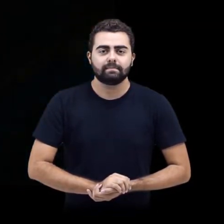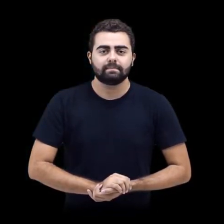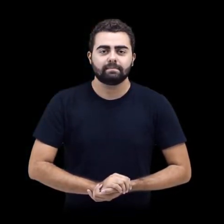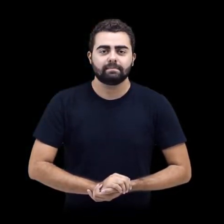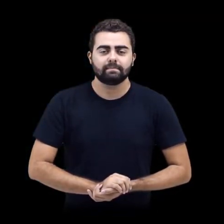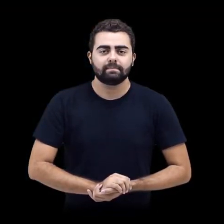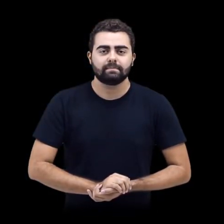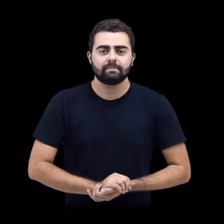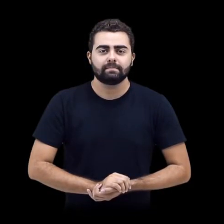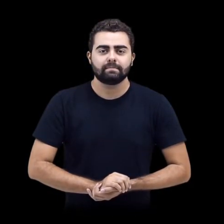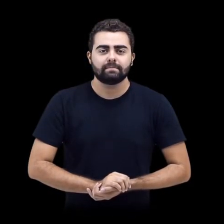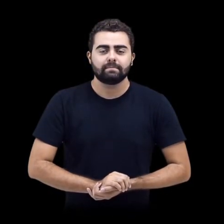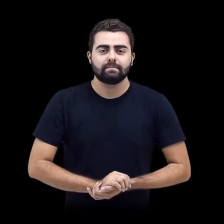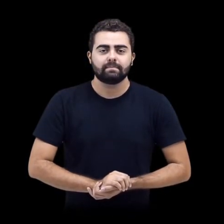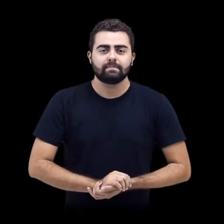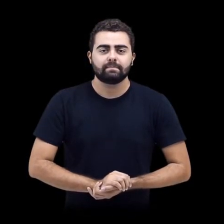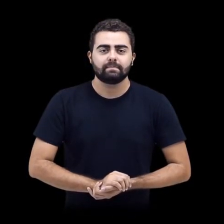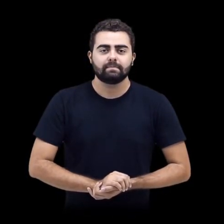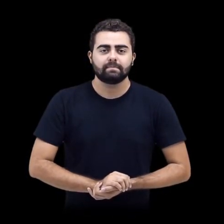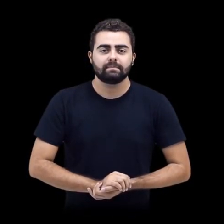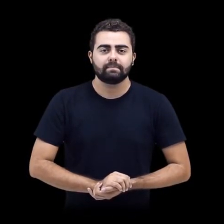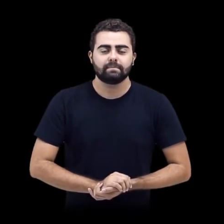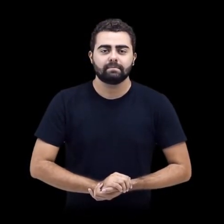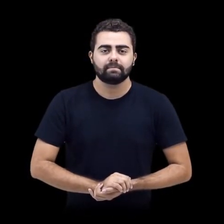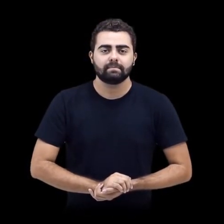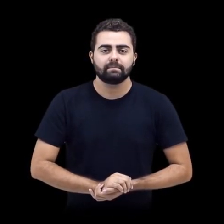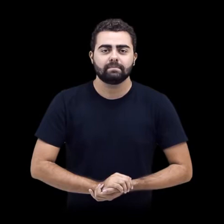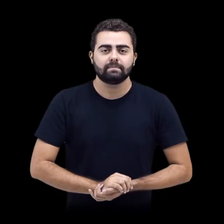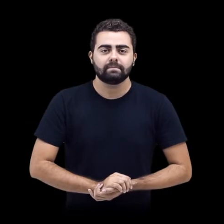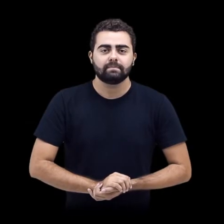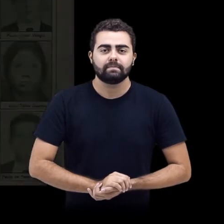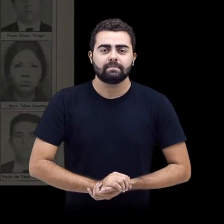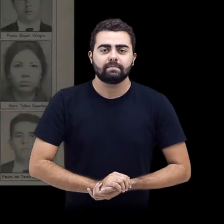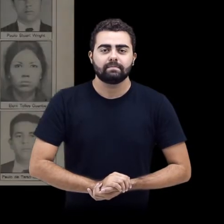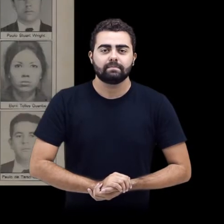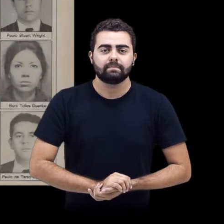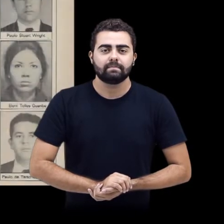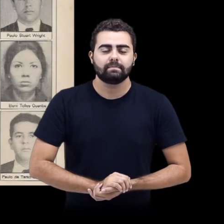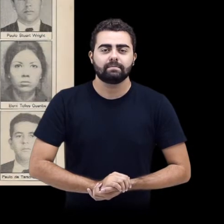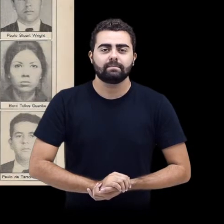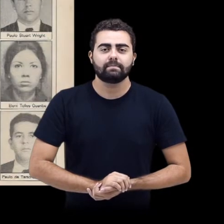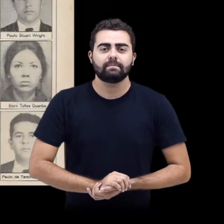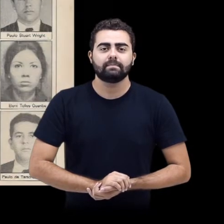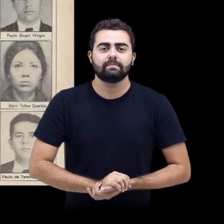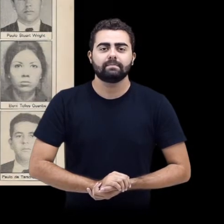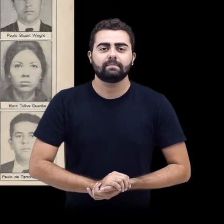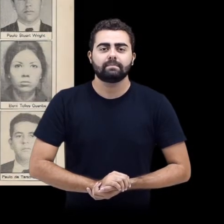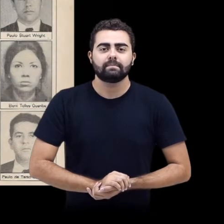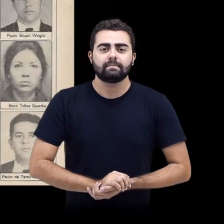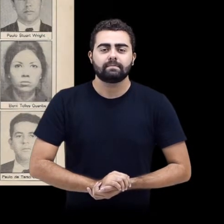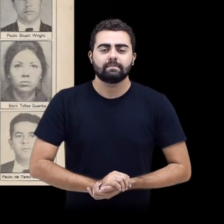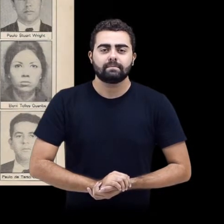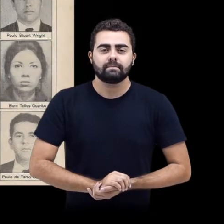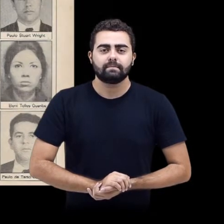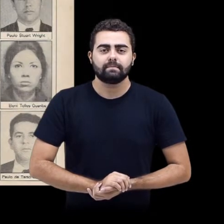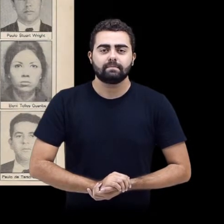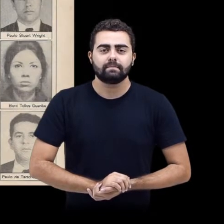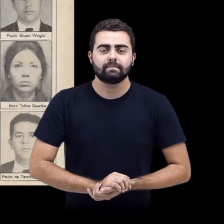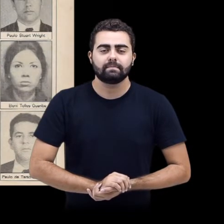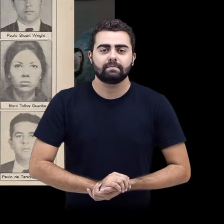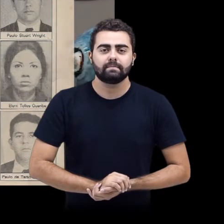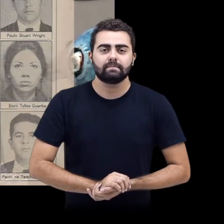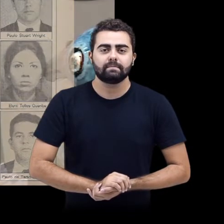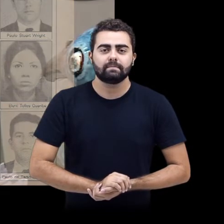Capa da revista Isto É, título: Os Mortos e os Desaparecidos. A matéria da revista com o título Desaparecidos e fotos de